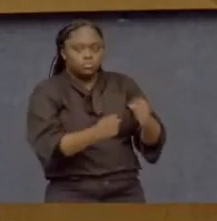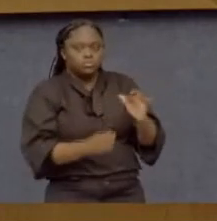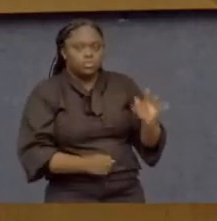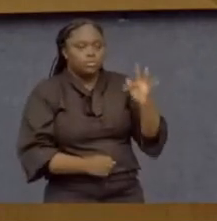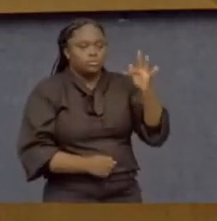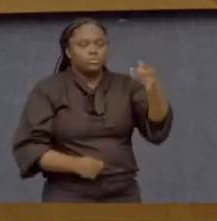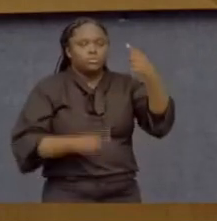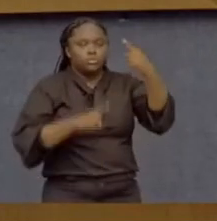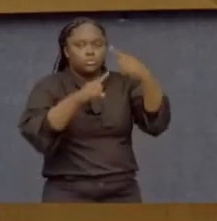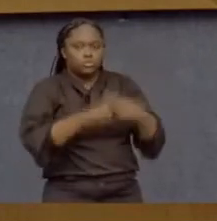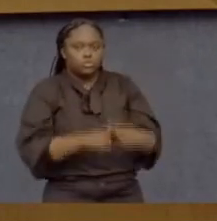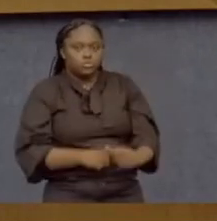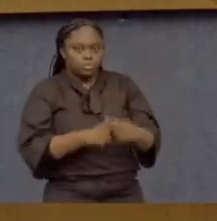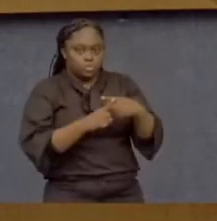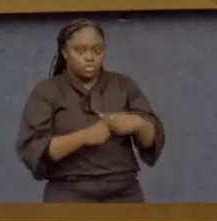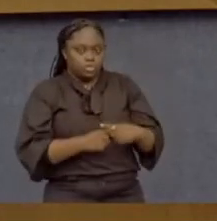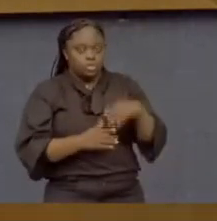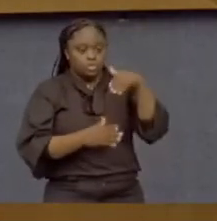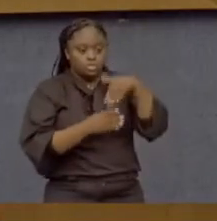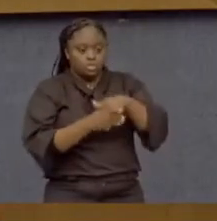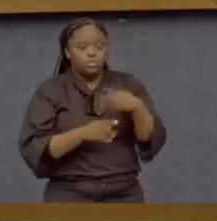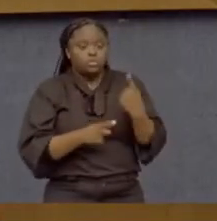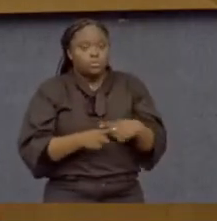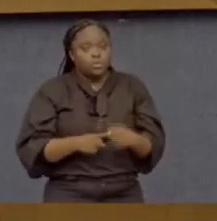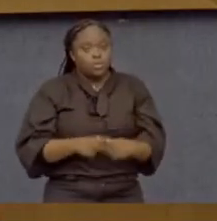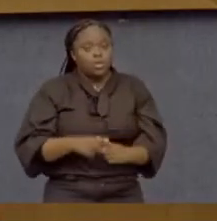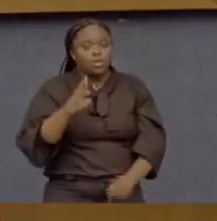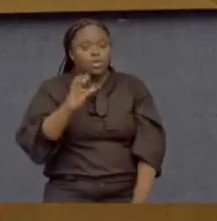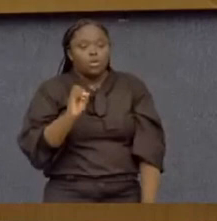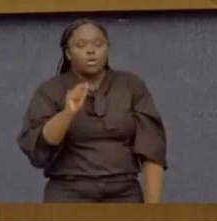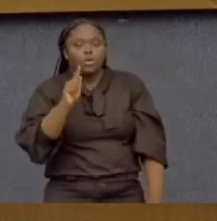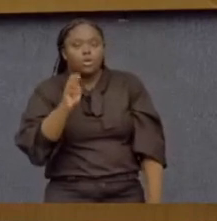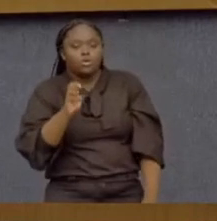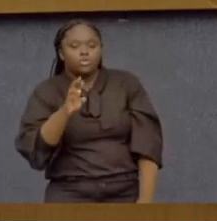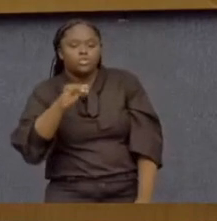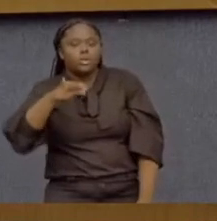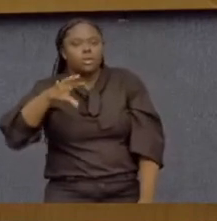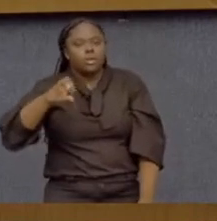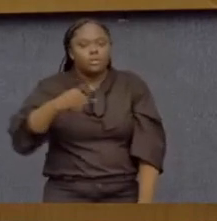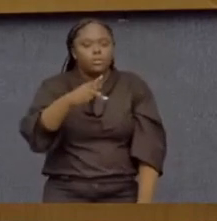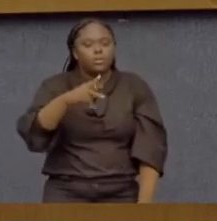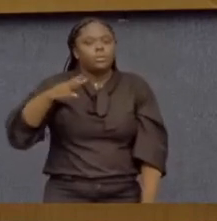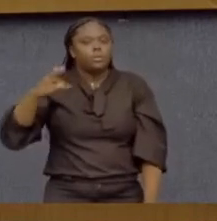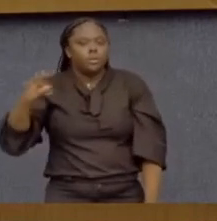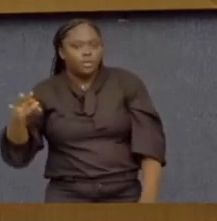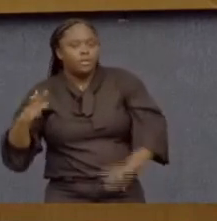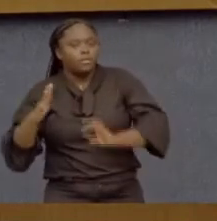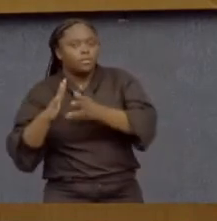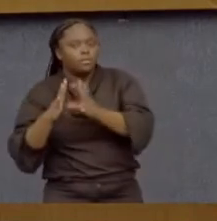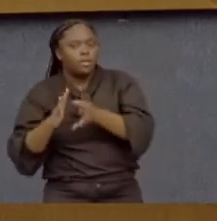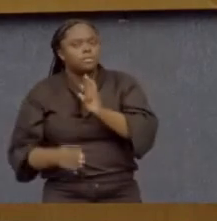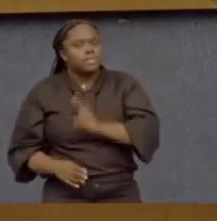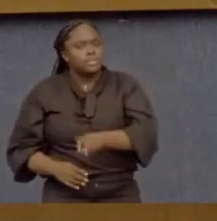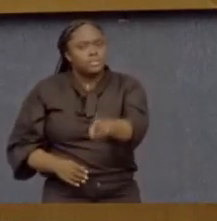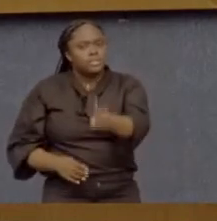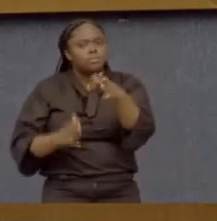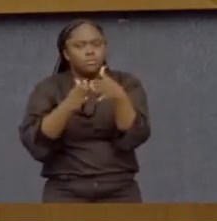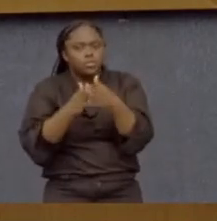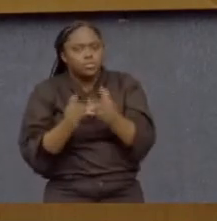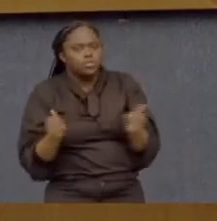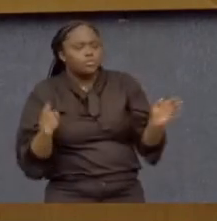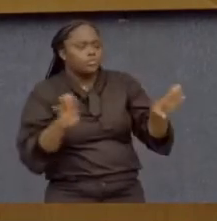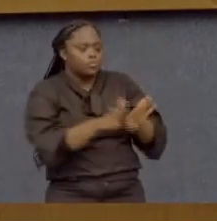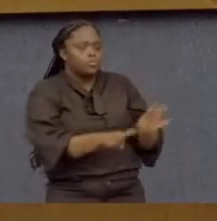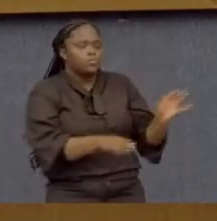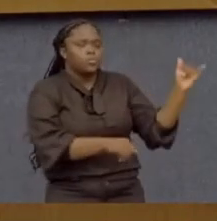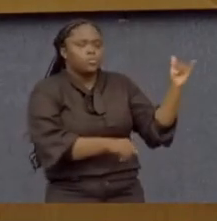disputas eleitorais? Porque o senhor Rogério Correia, do PT, que é pré-candidato à Prefeitura, está o tempo todo reivindicando a autoria do